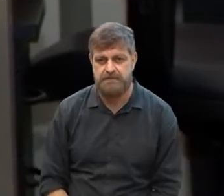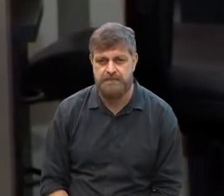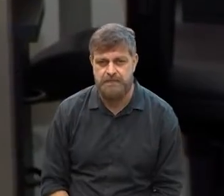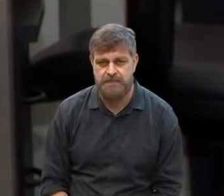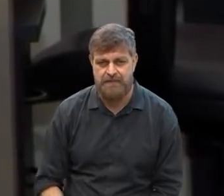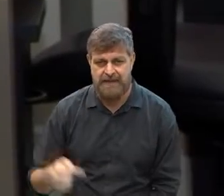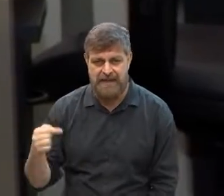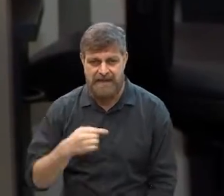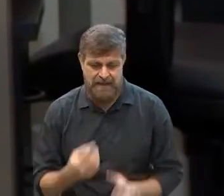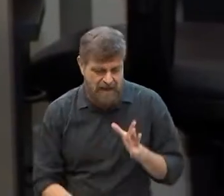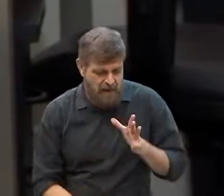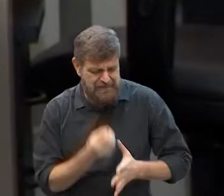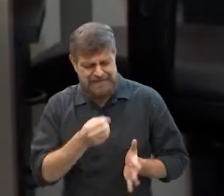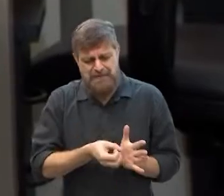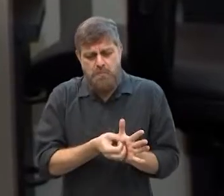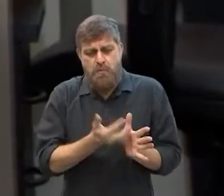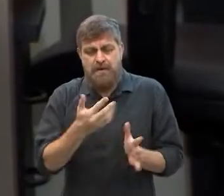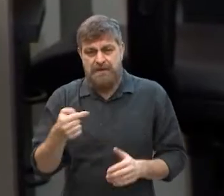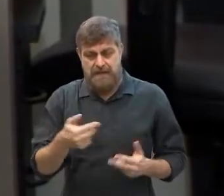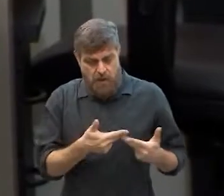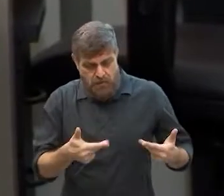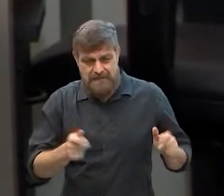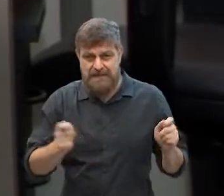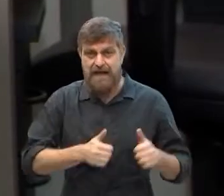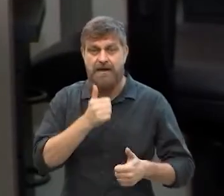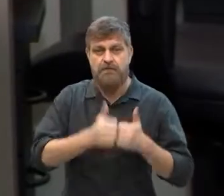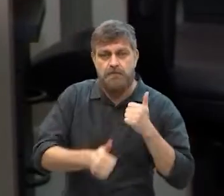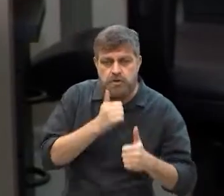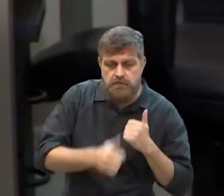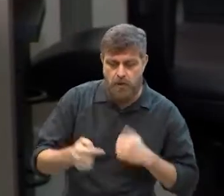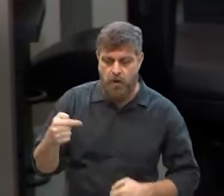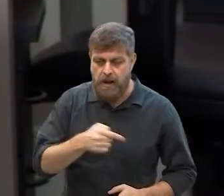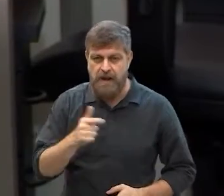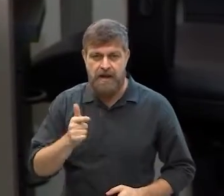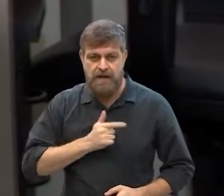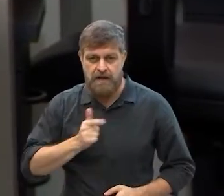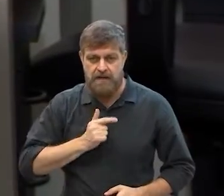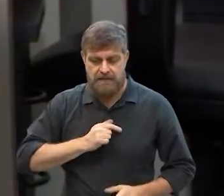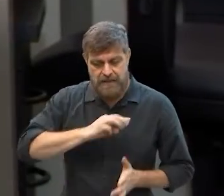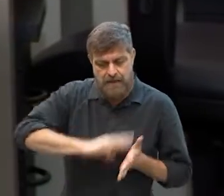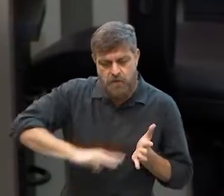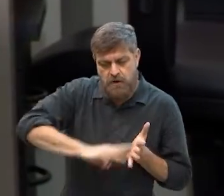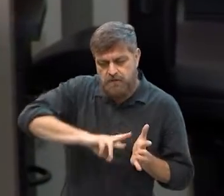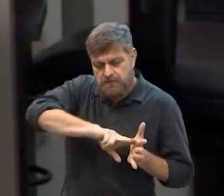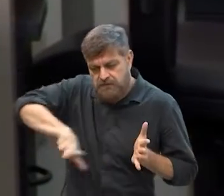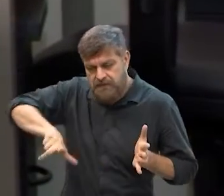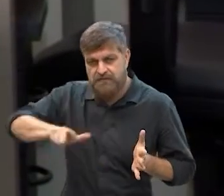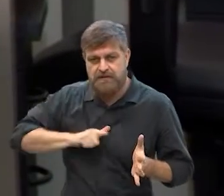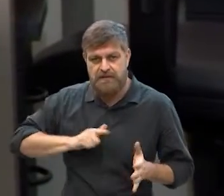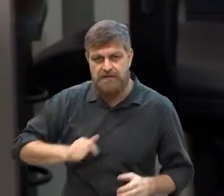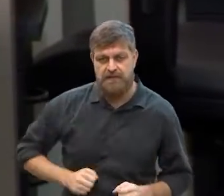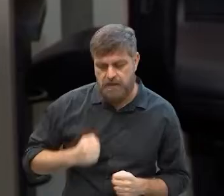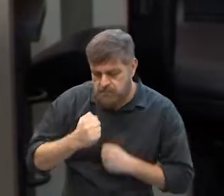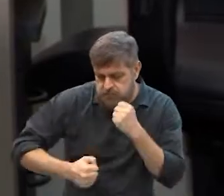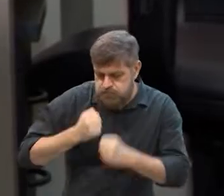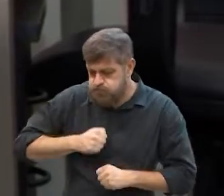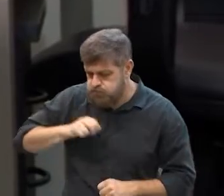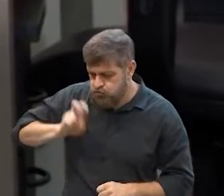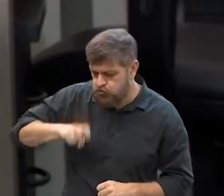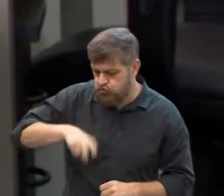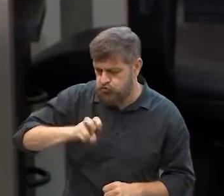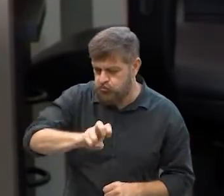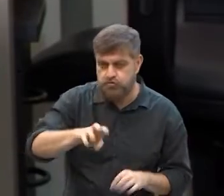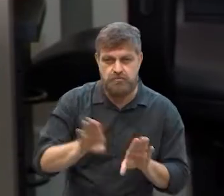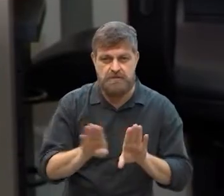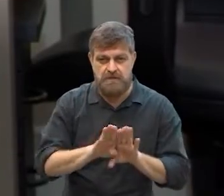naquele local para a população? Muita coisa. Além do futebol, nós temos outras modalidades, né? Nós temos o atletismo, nós